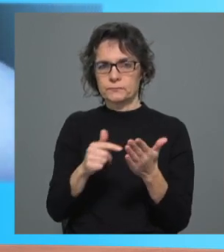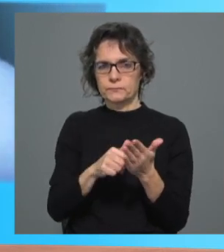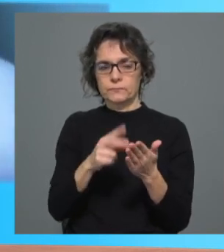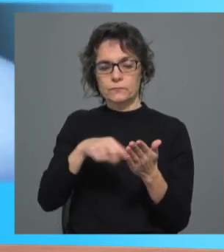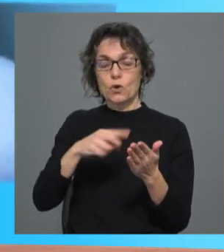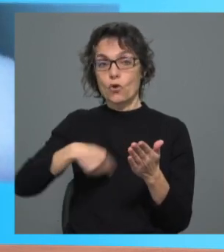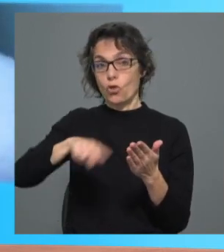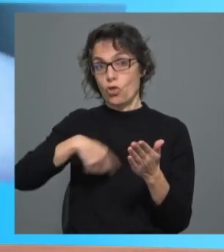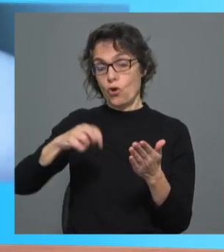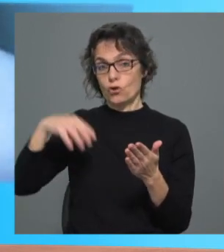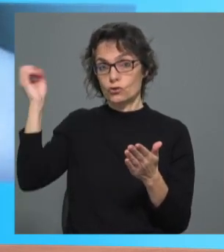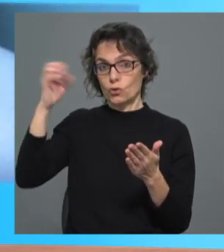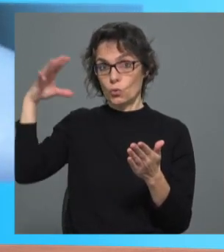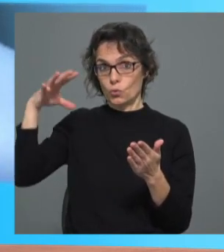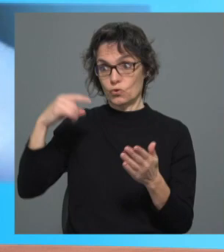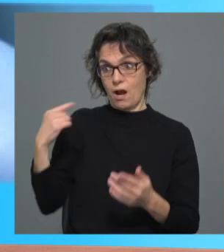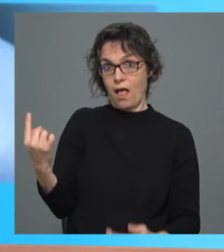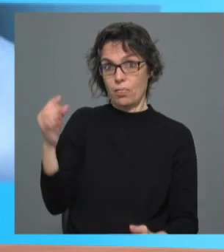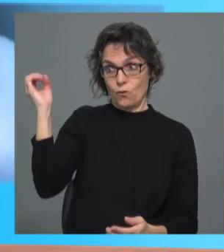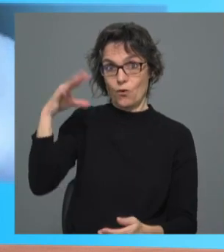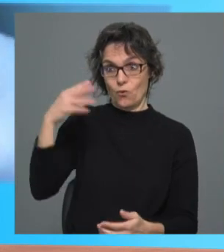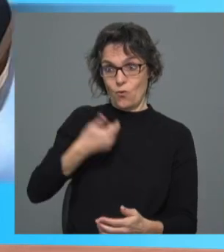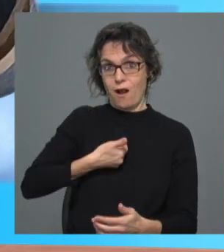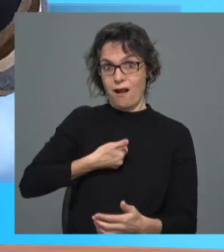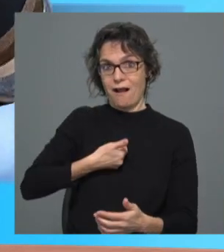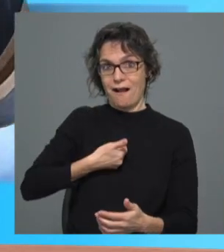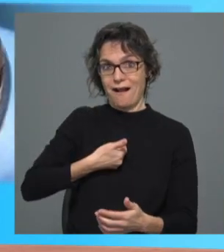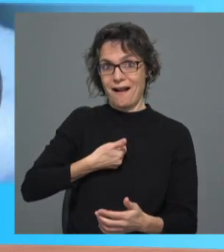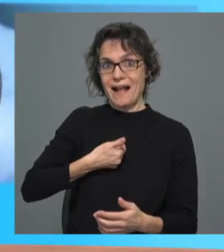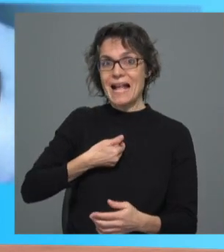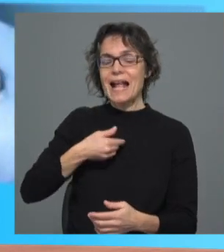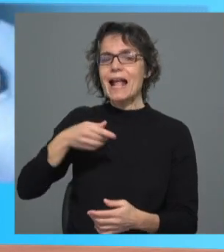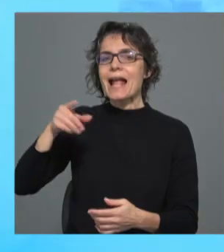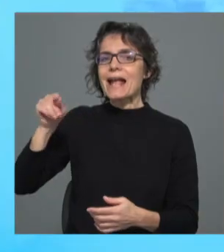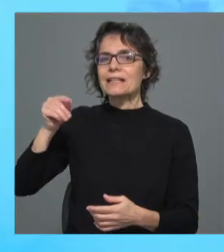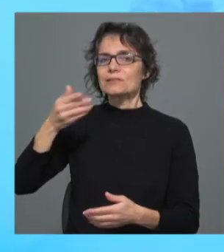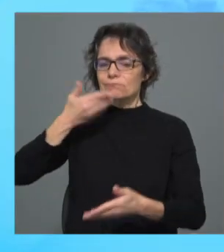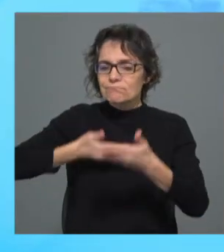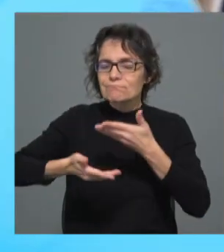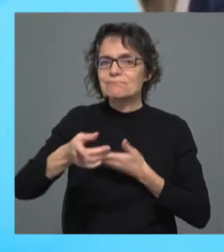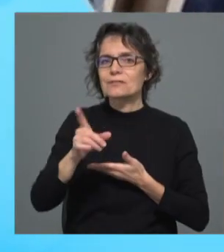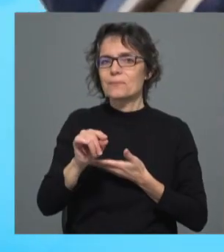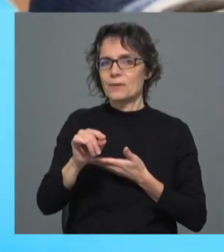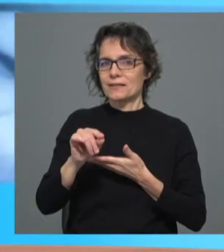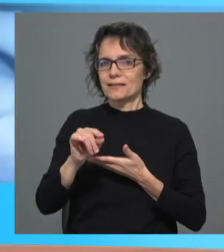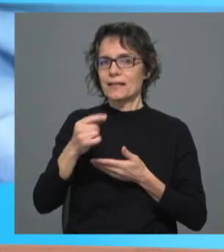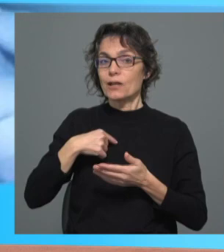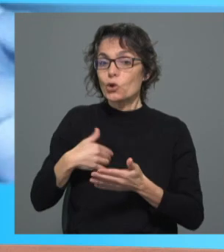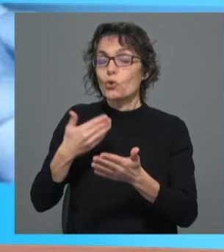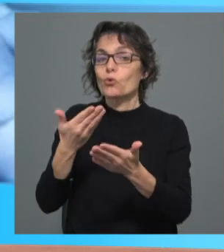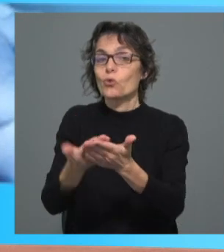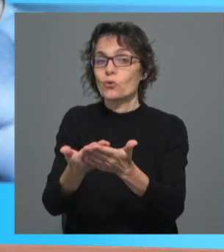luz, fazemos boas obras, também somos curados. Como quando nos centramos nos